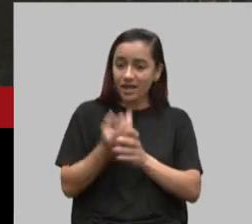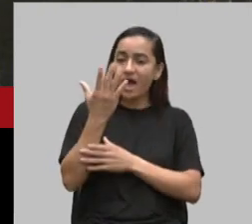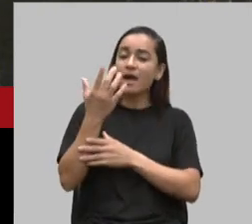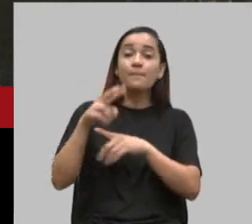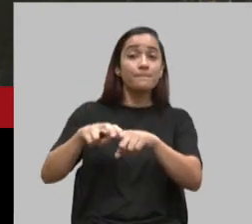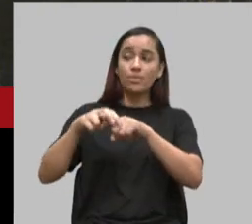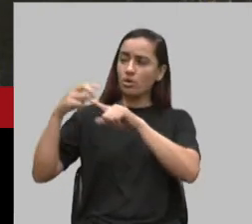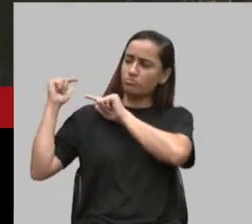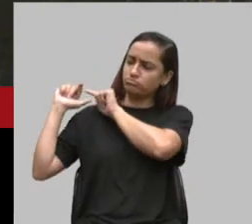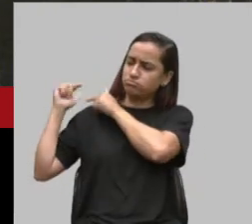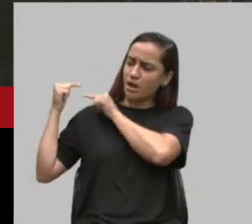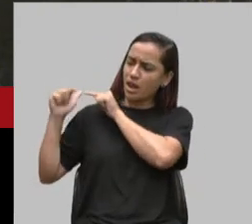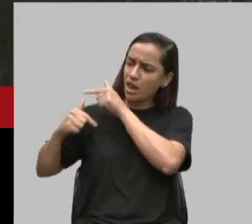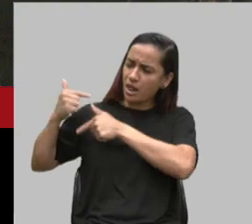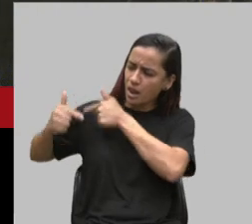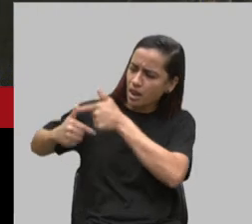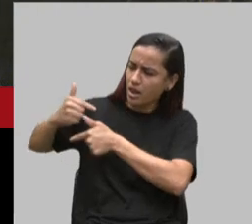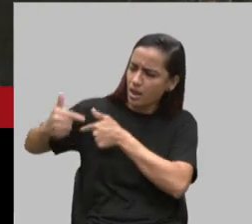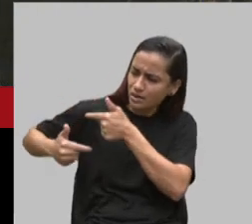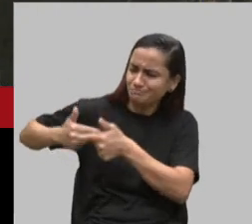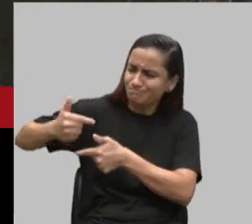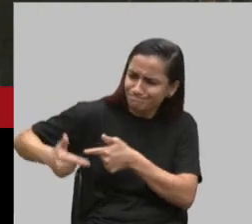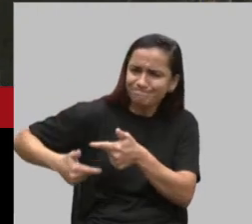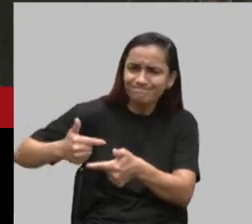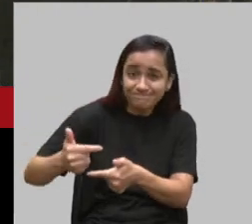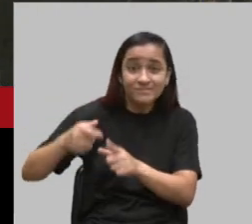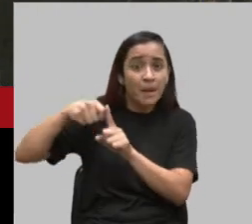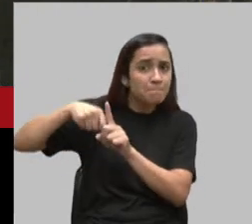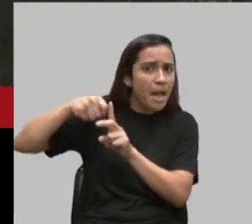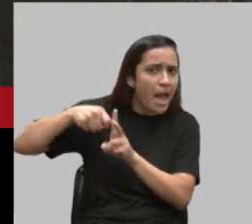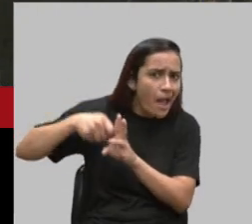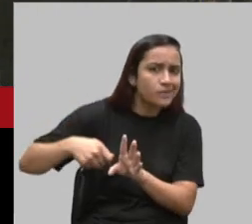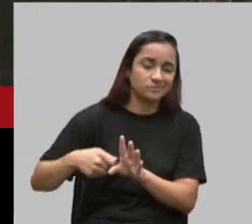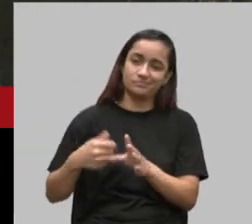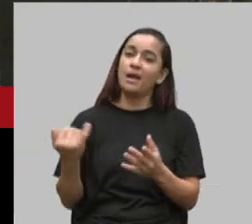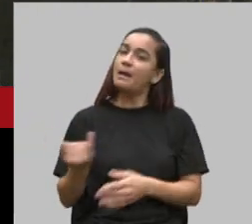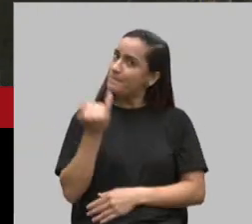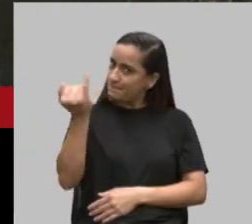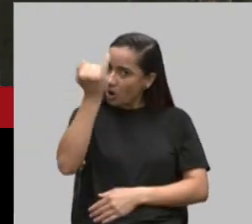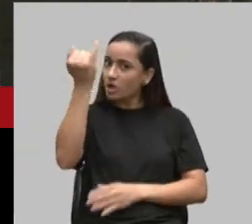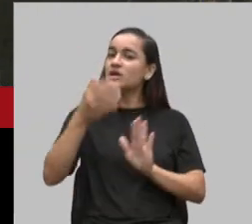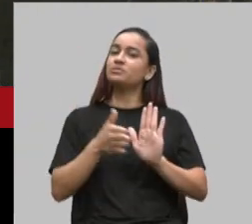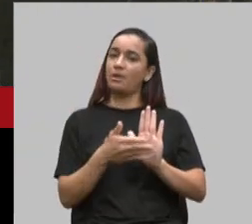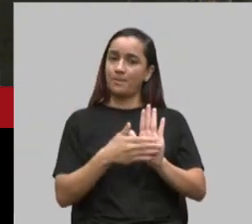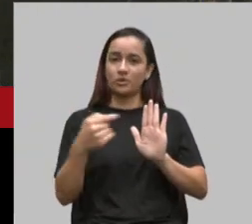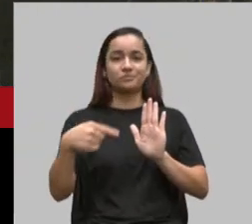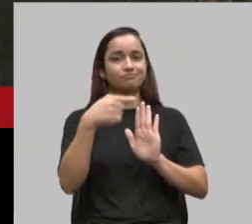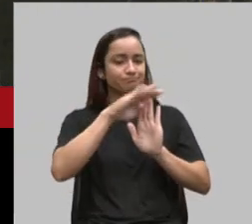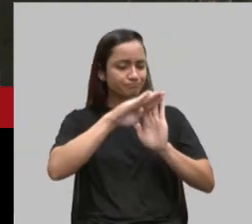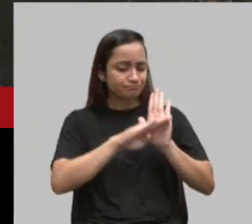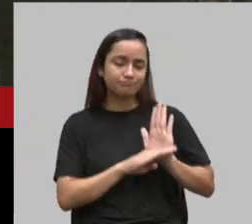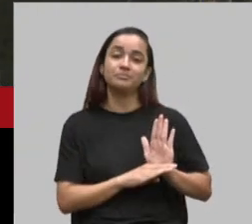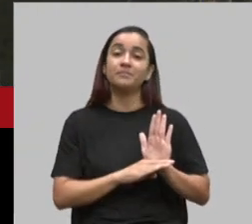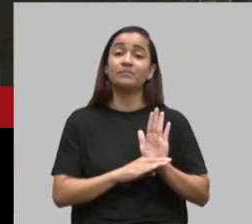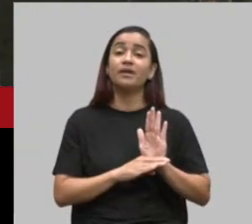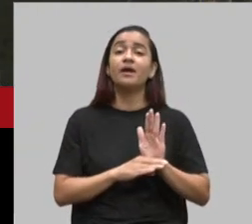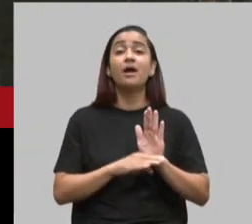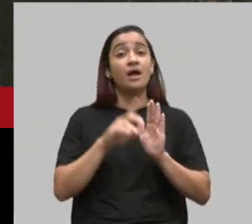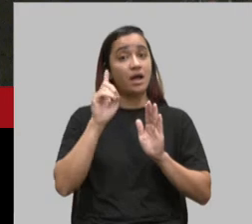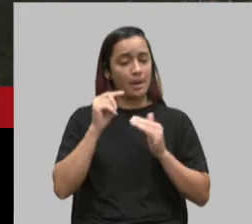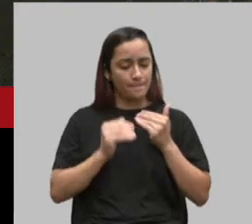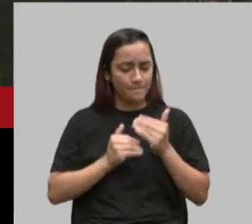de meses foram super importantes eh foi um processo lindo